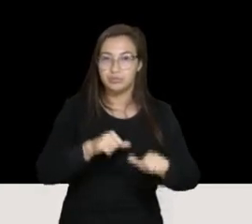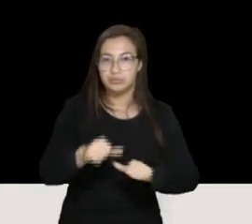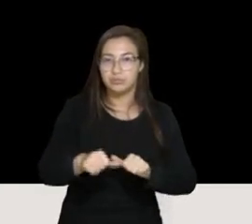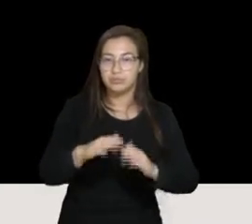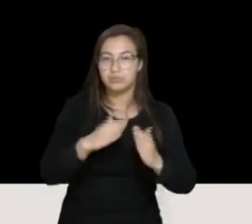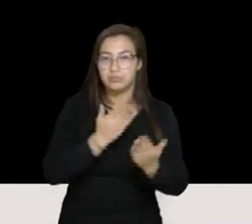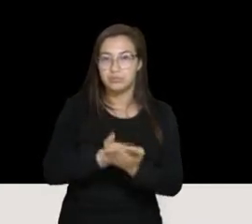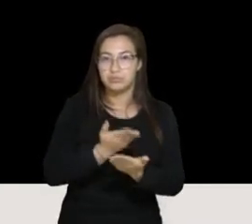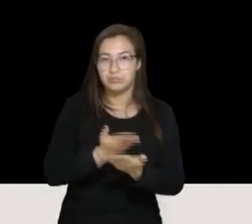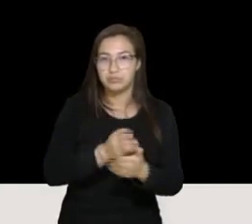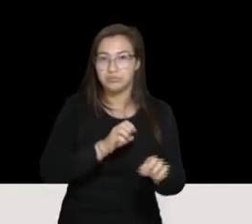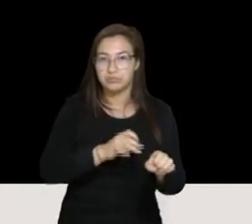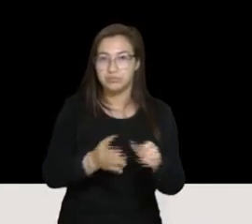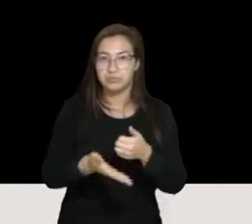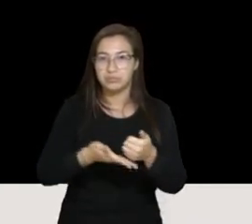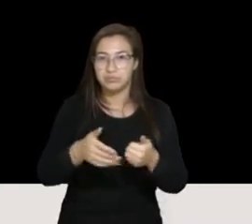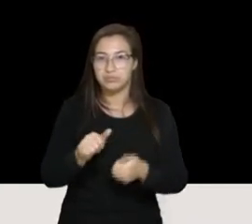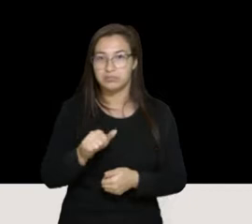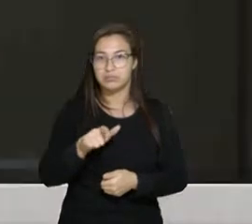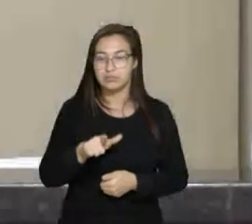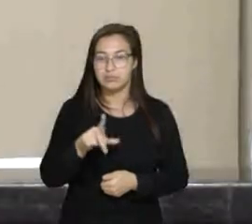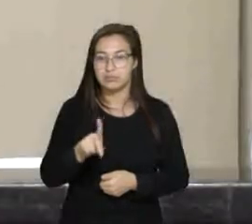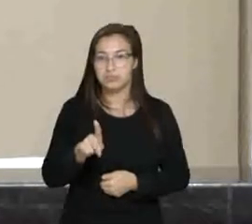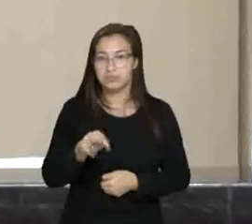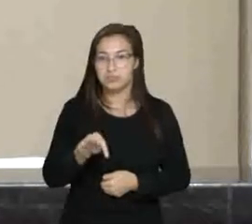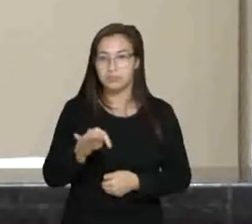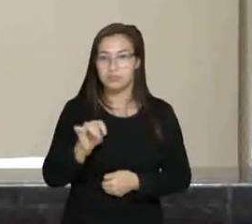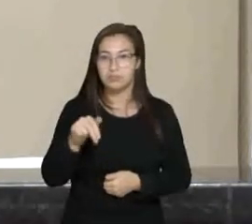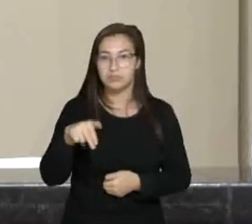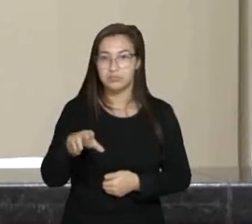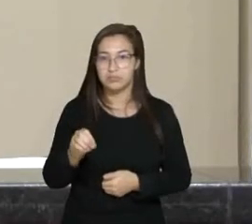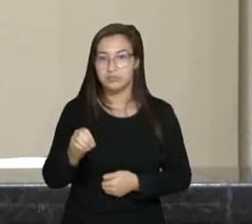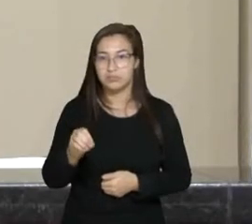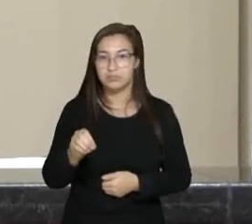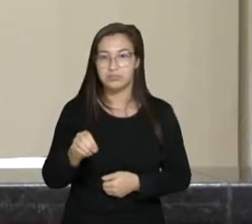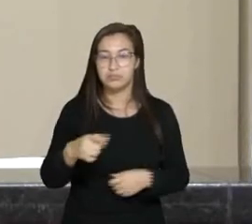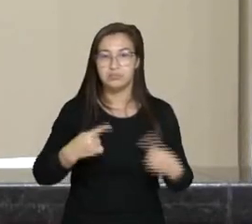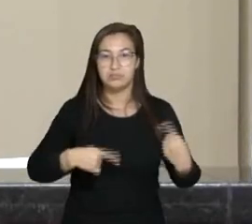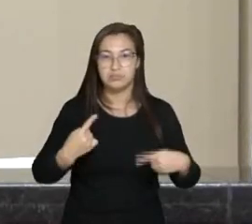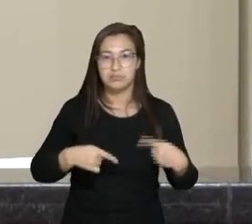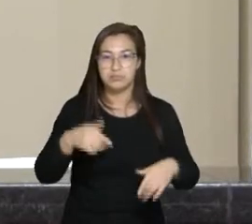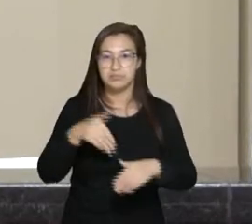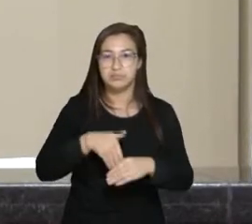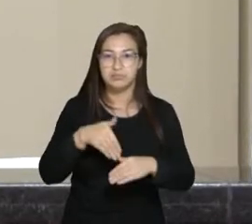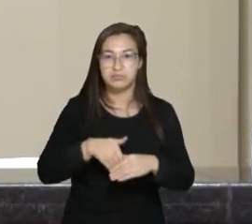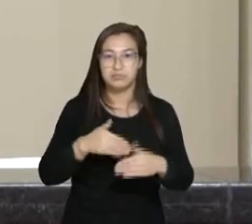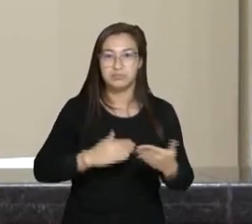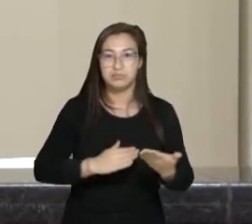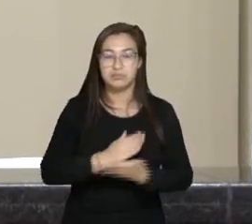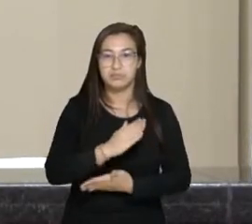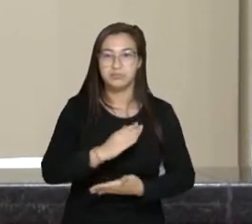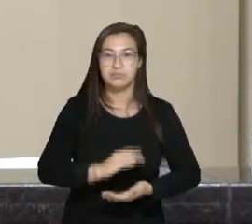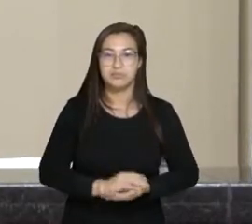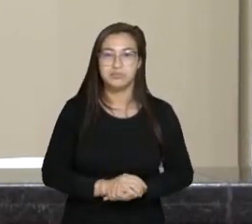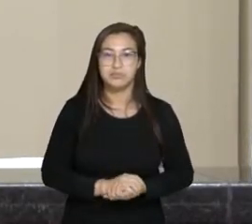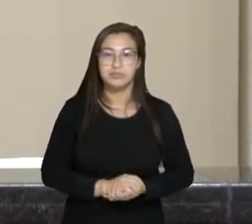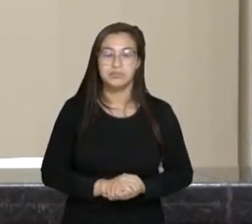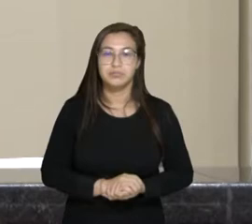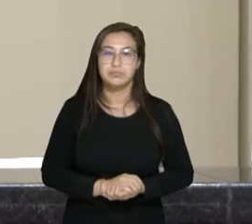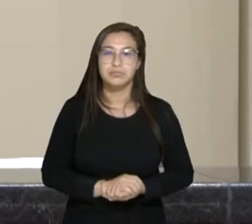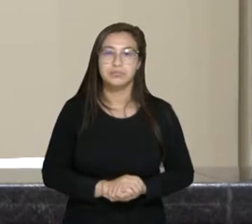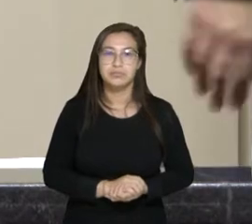da Escola de Educação Básica Altino flores em discussão em votação aprovado